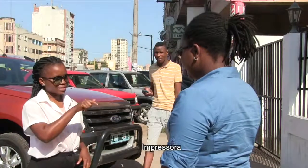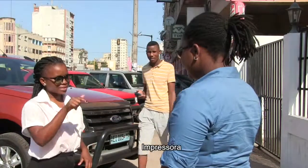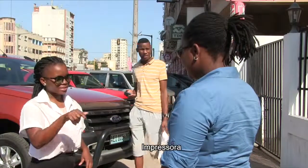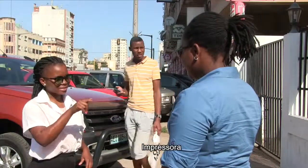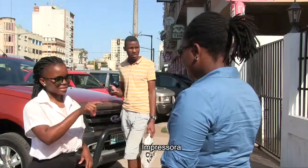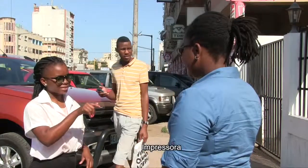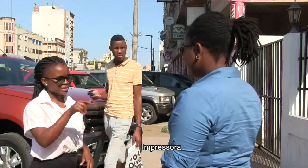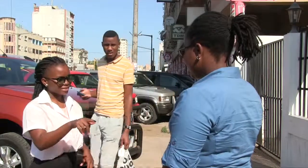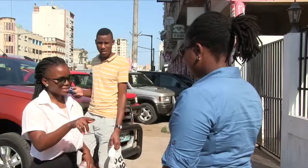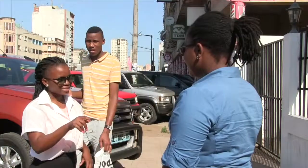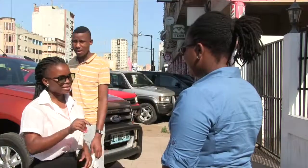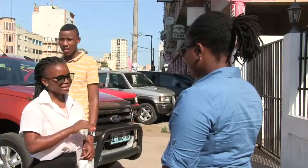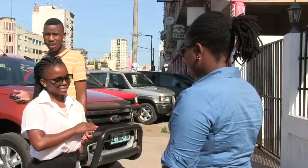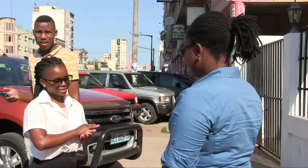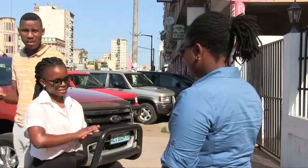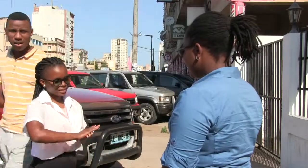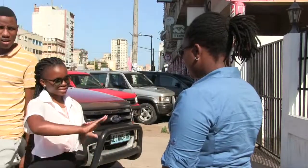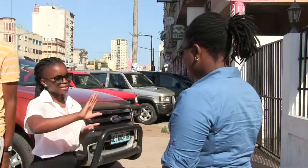Impressora